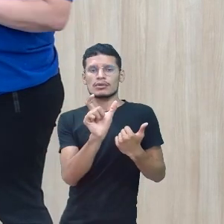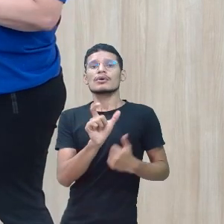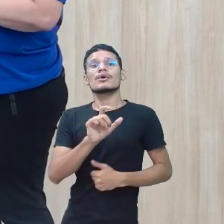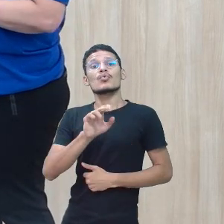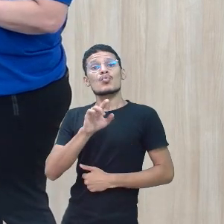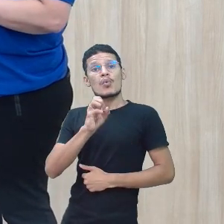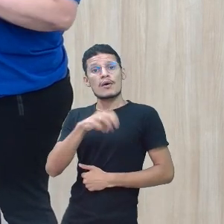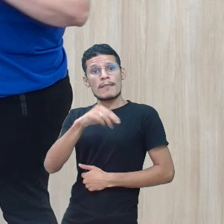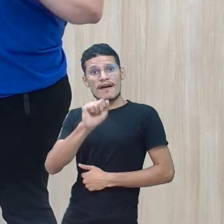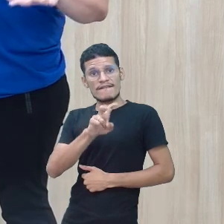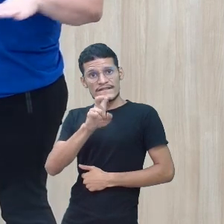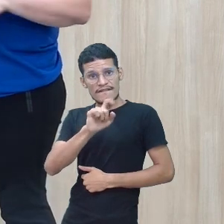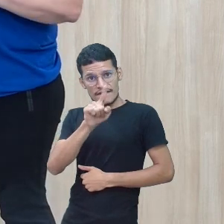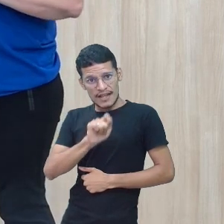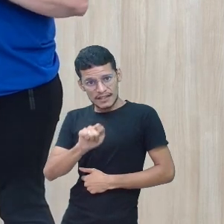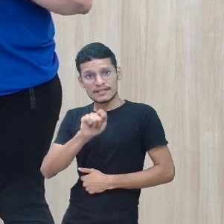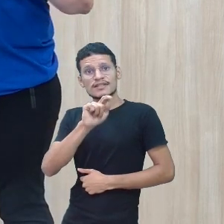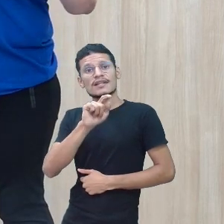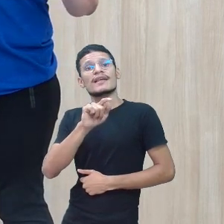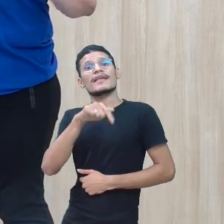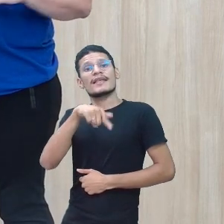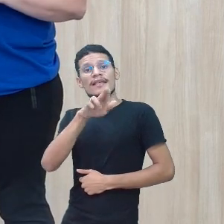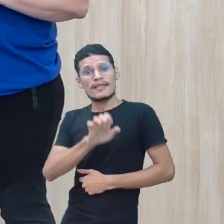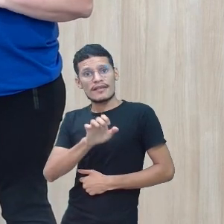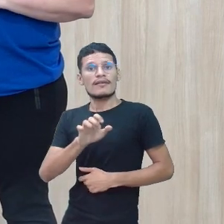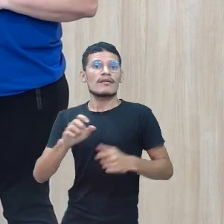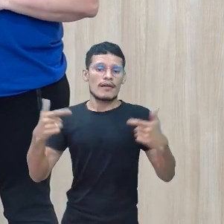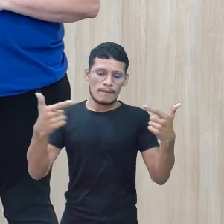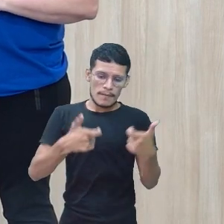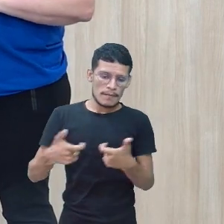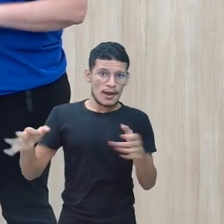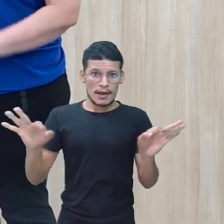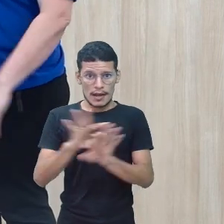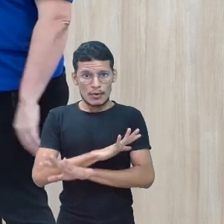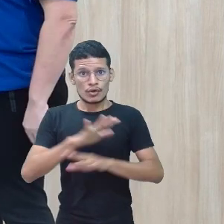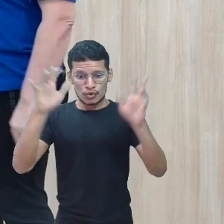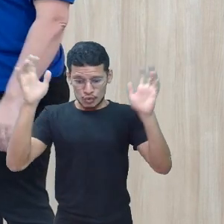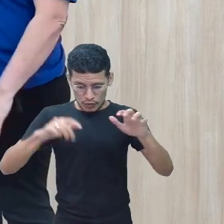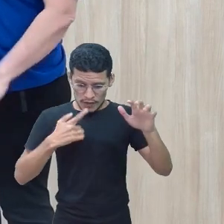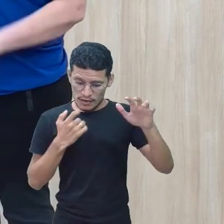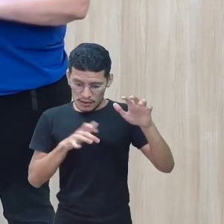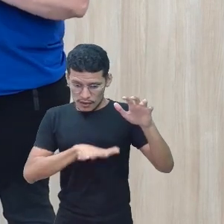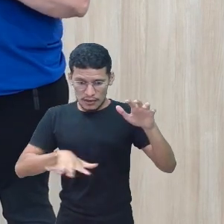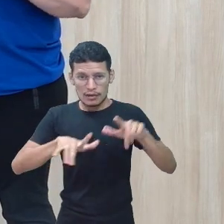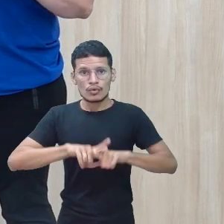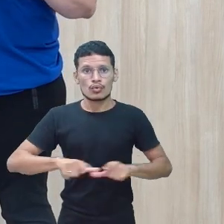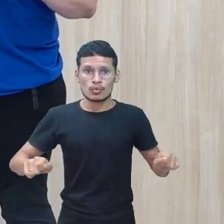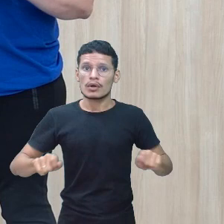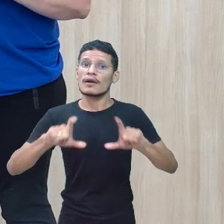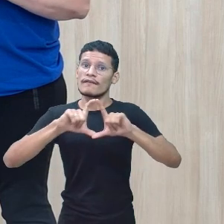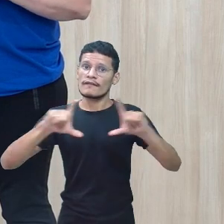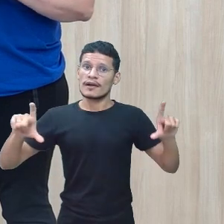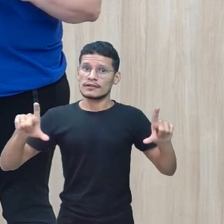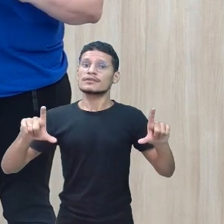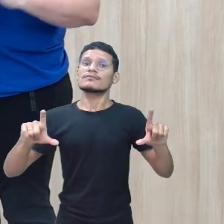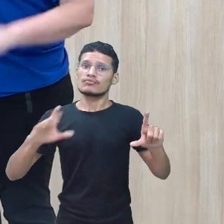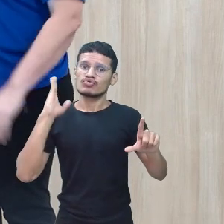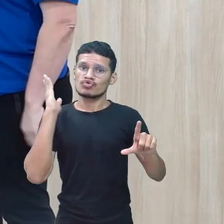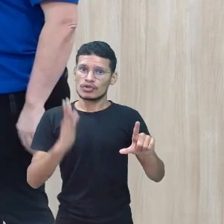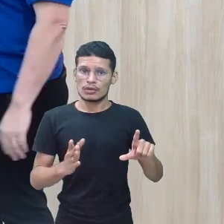que a guerra acabou, a chuva vem lavar a terra do sangue derramado. Então, essa frase ficou assim,